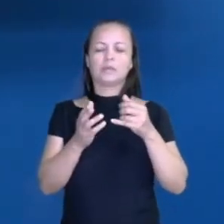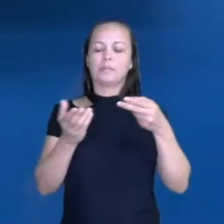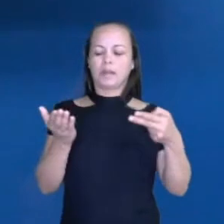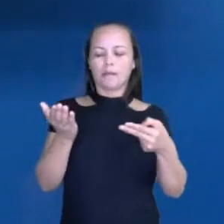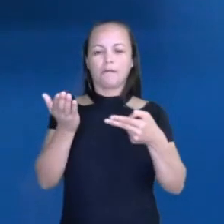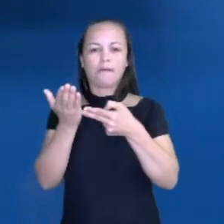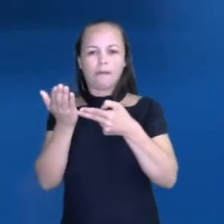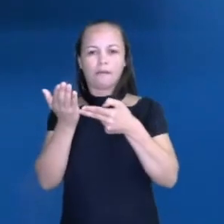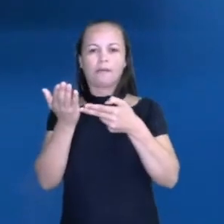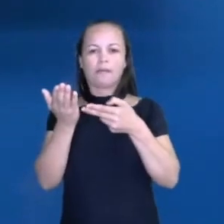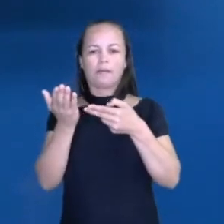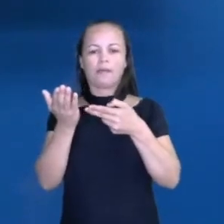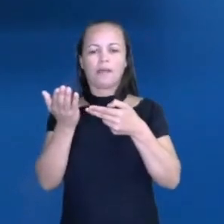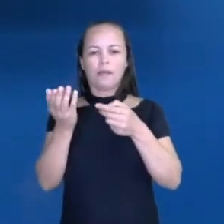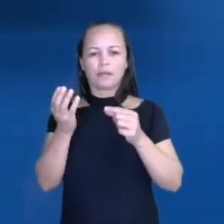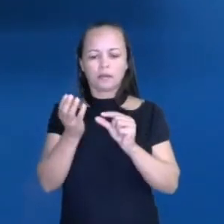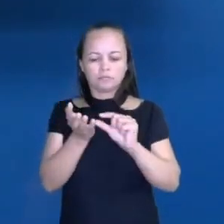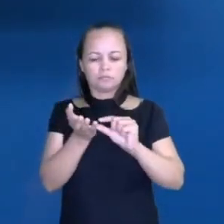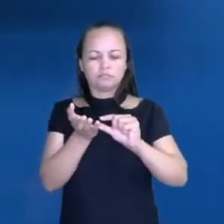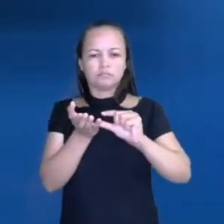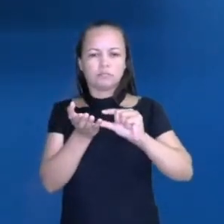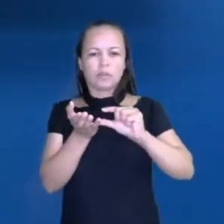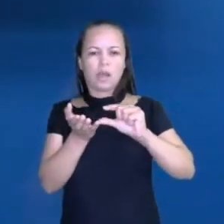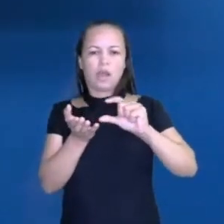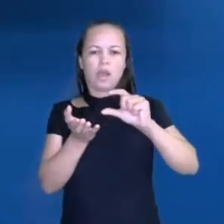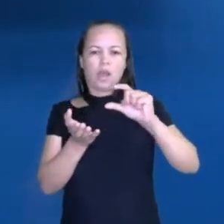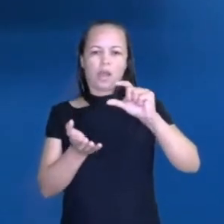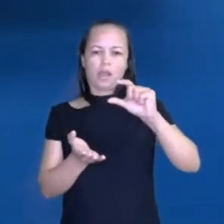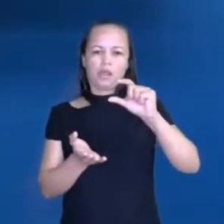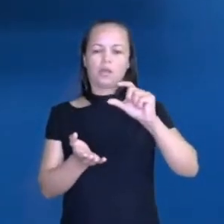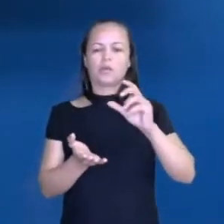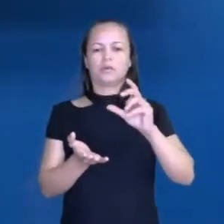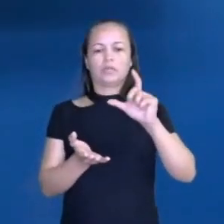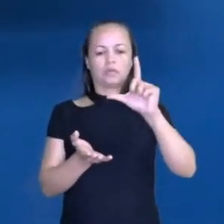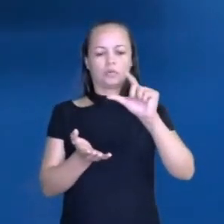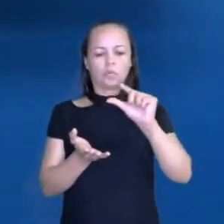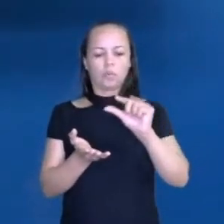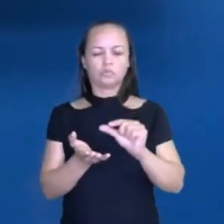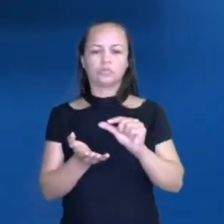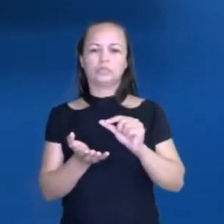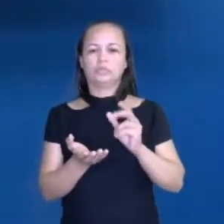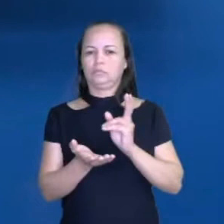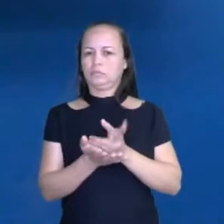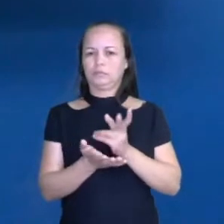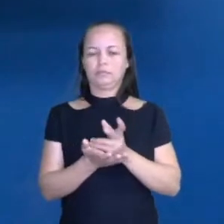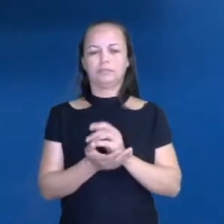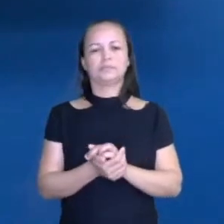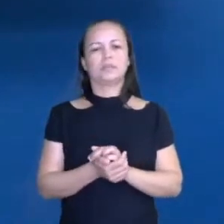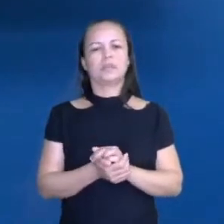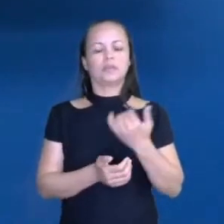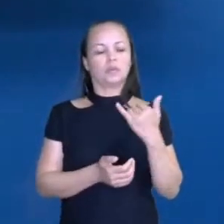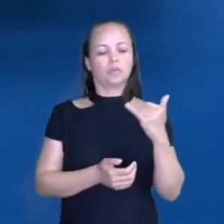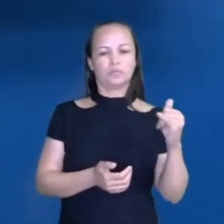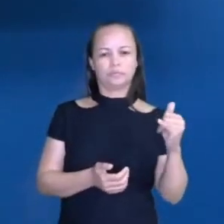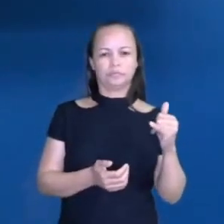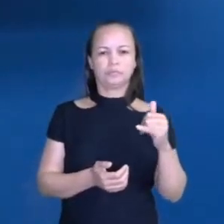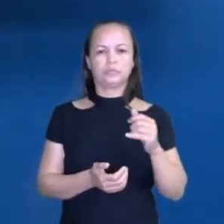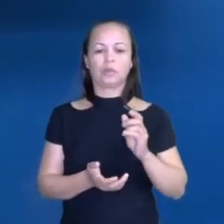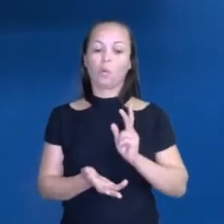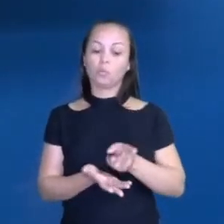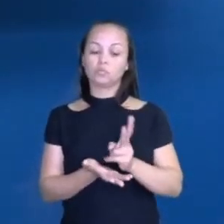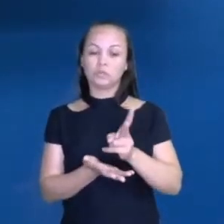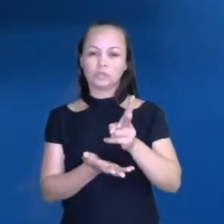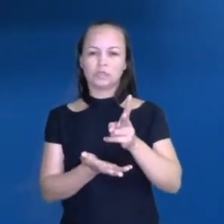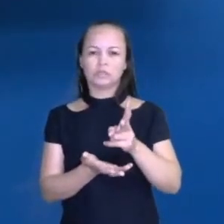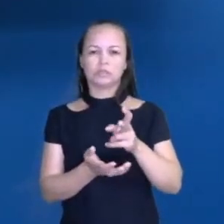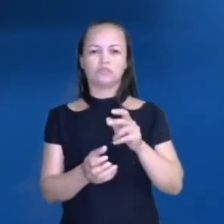ela para carregar tá então circuitos elétricos de corrente contínua tá bom tem que ser